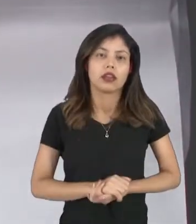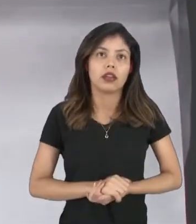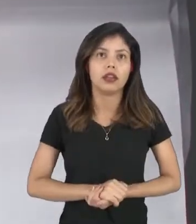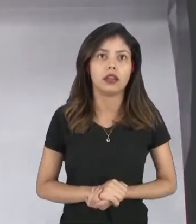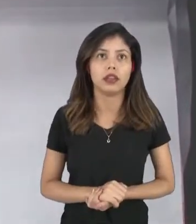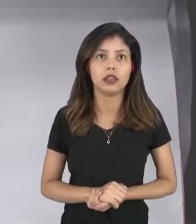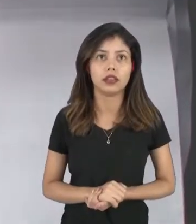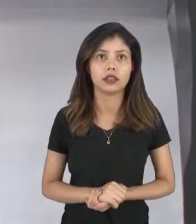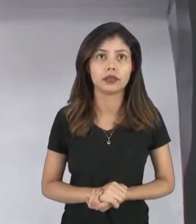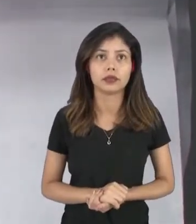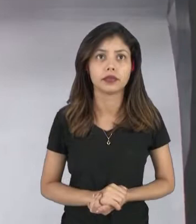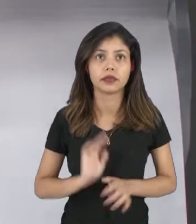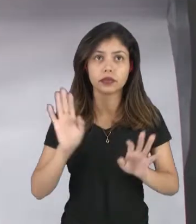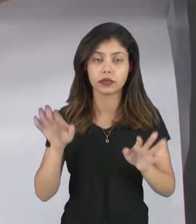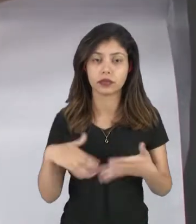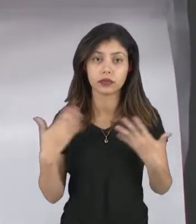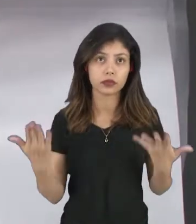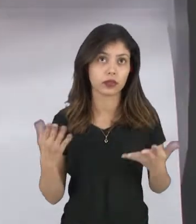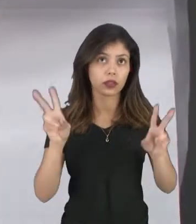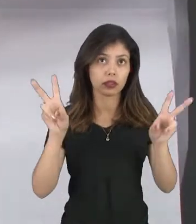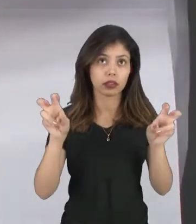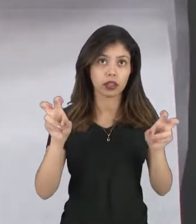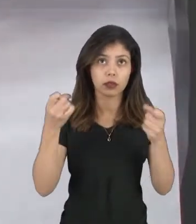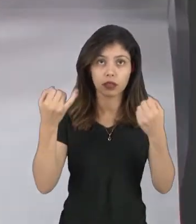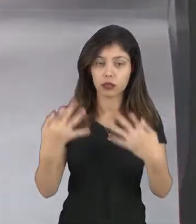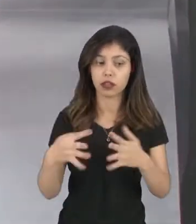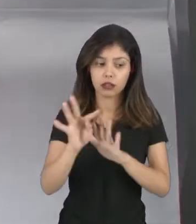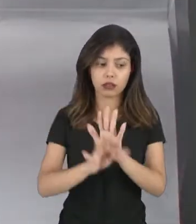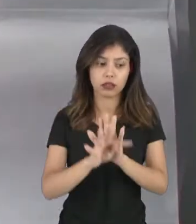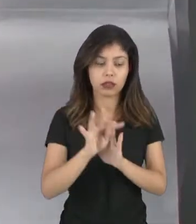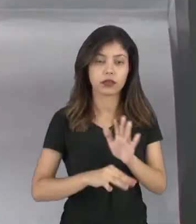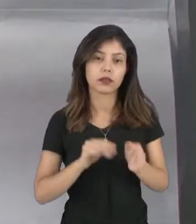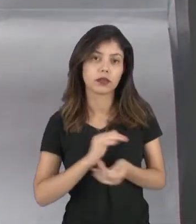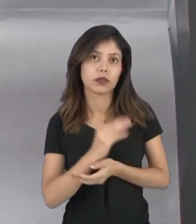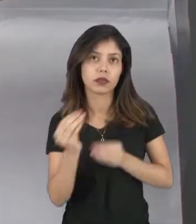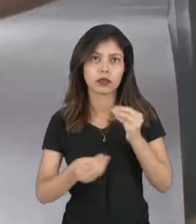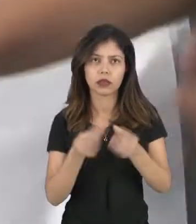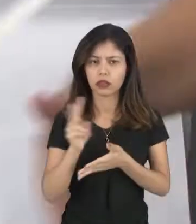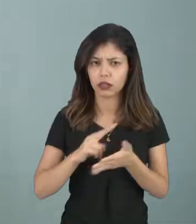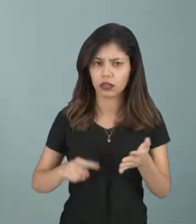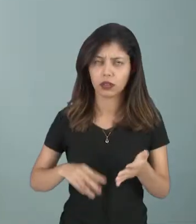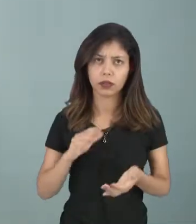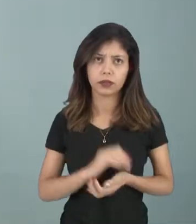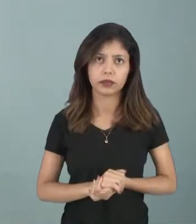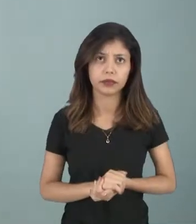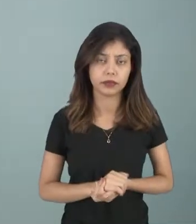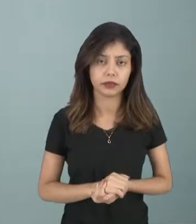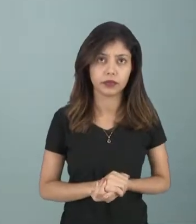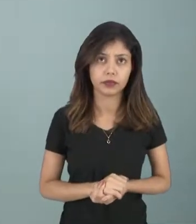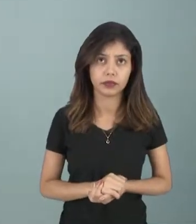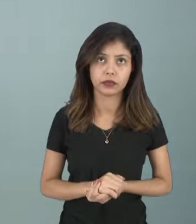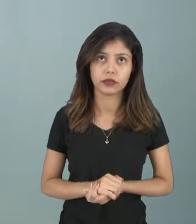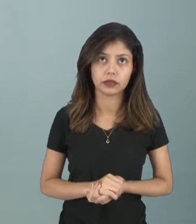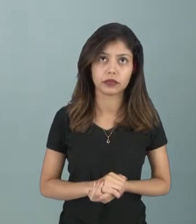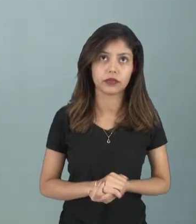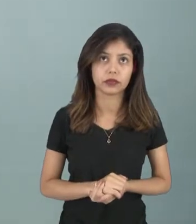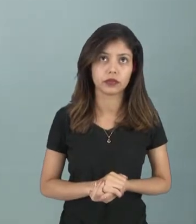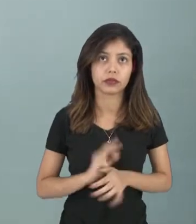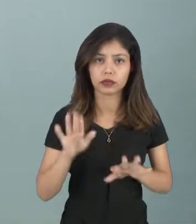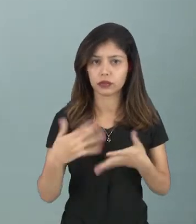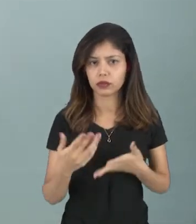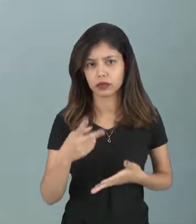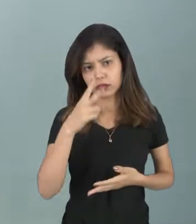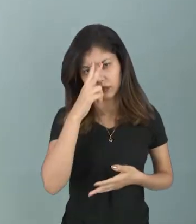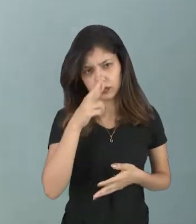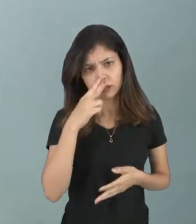locais. Próximo, ó. D. Qual é o tema tratado nesse texto? Como a gente acabou de ler. Qual é o tema? Vocês lembram? Qual é o tema que a gente acabou de